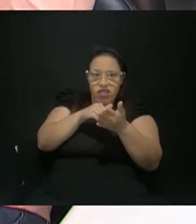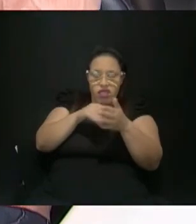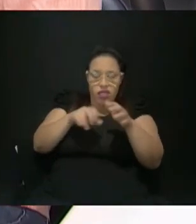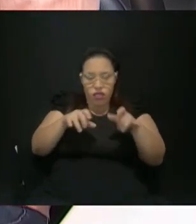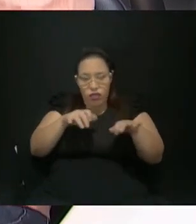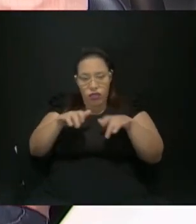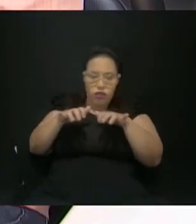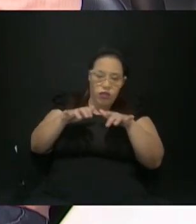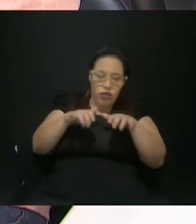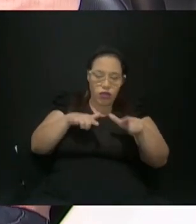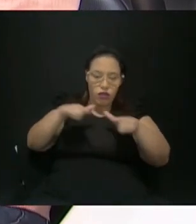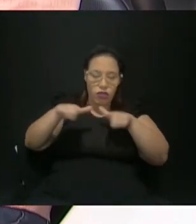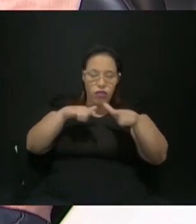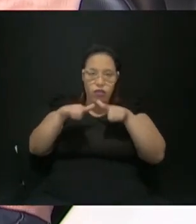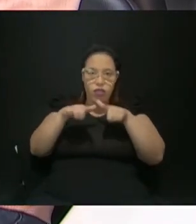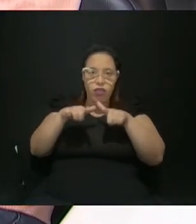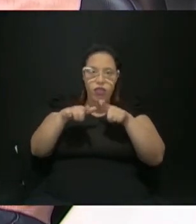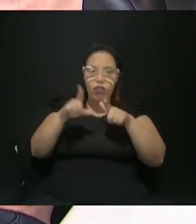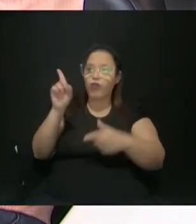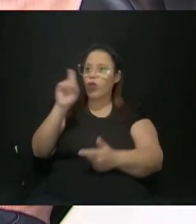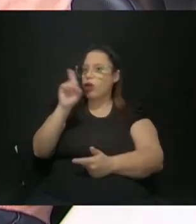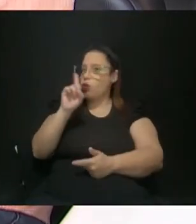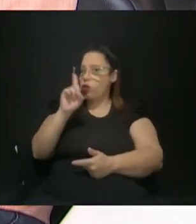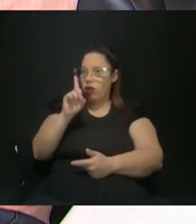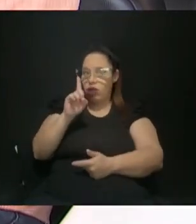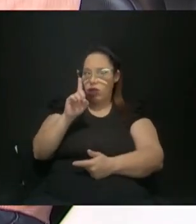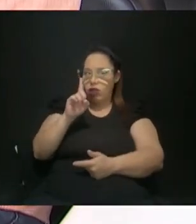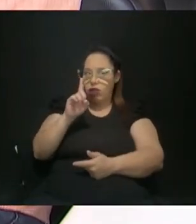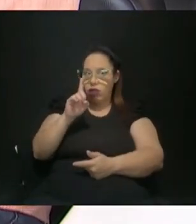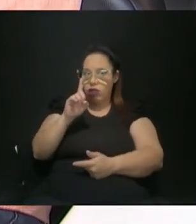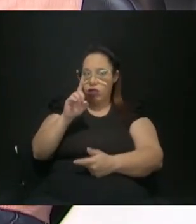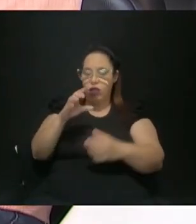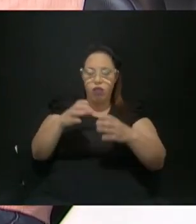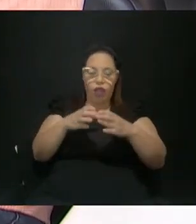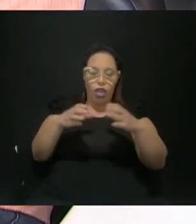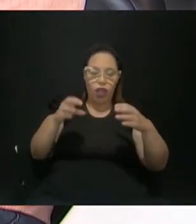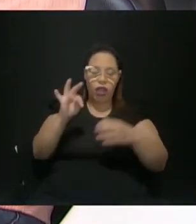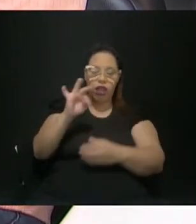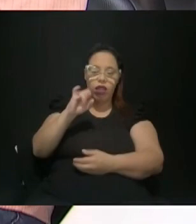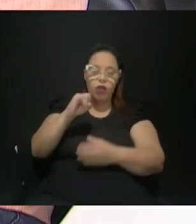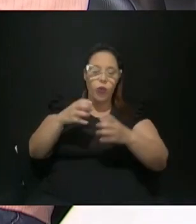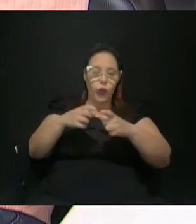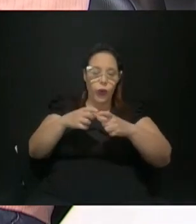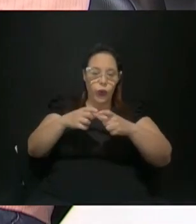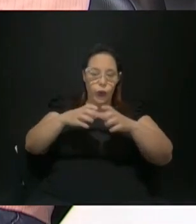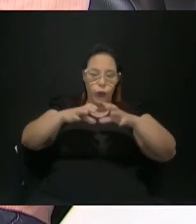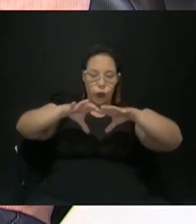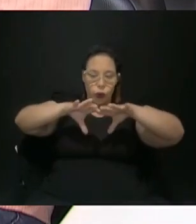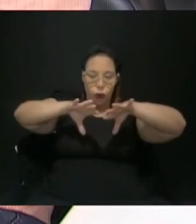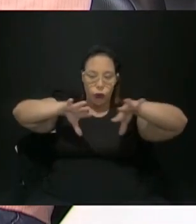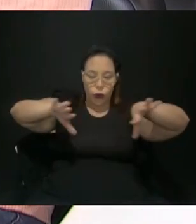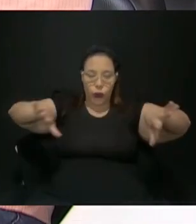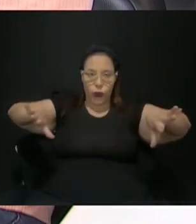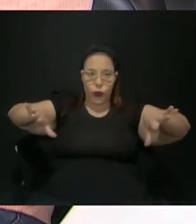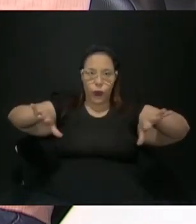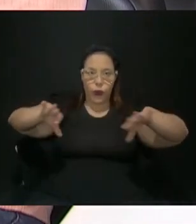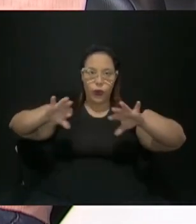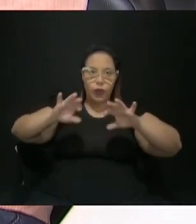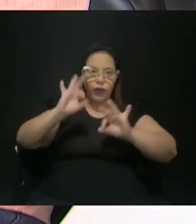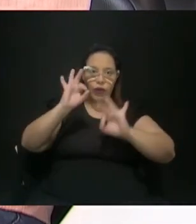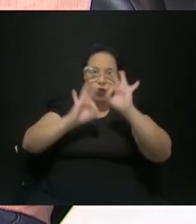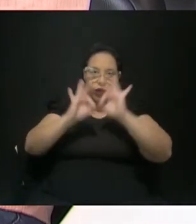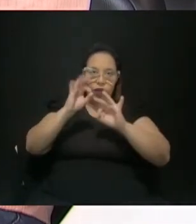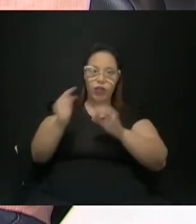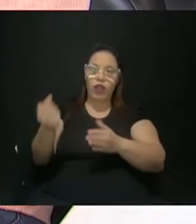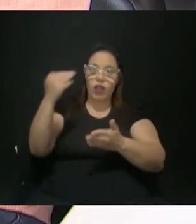trabalhando, mas não é isso. A área de TI ela é bastante dividida, né? Então o técnico que vem arrumar a sua máquina, ele é